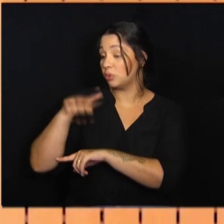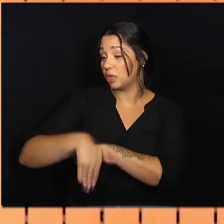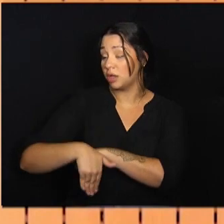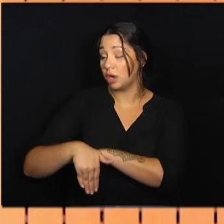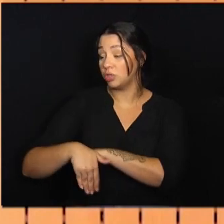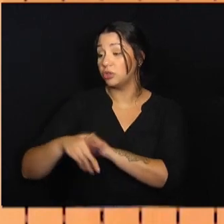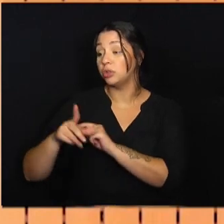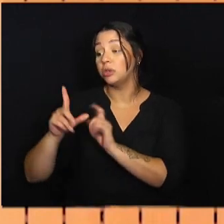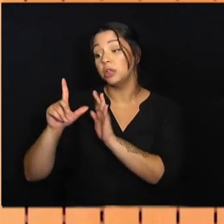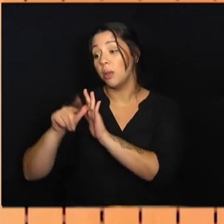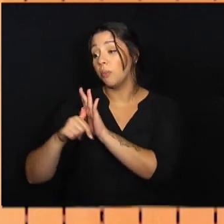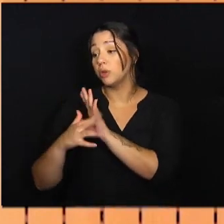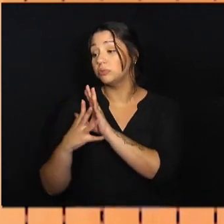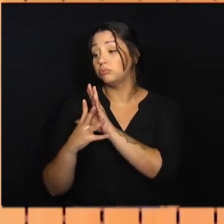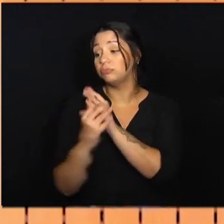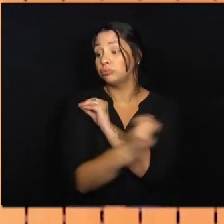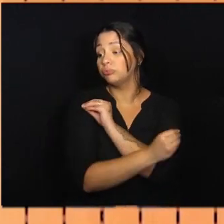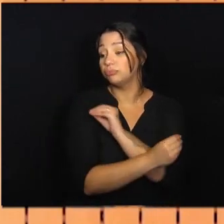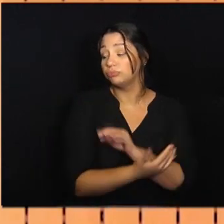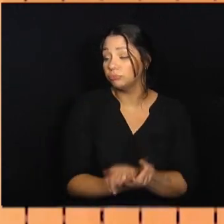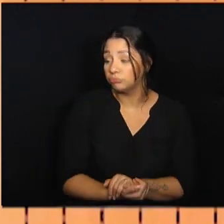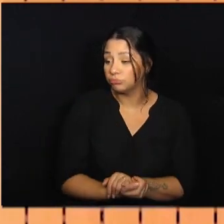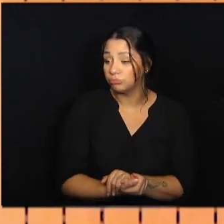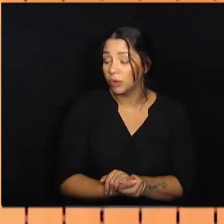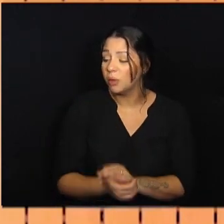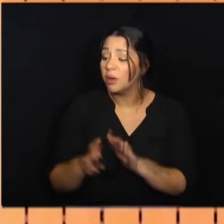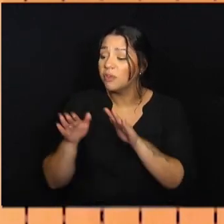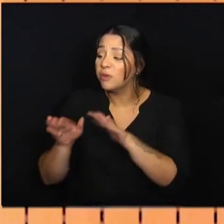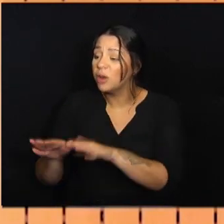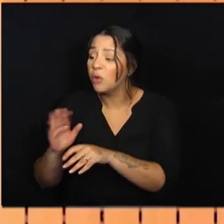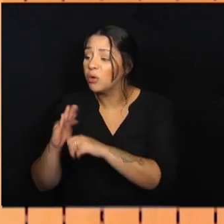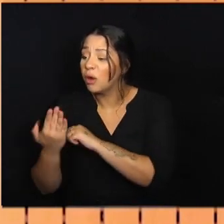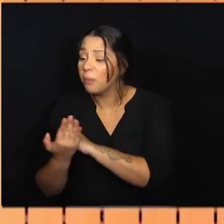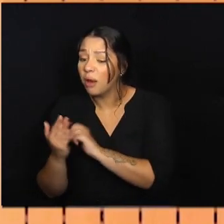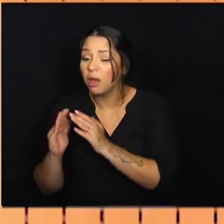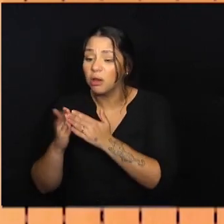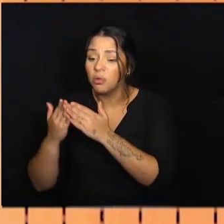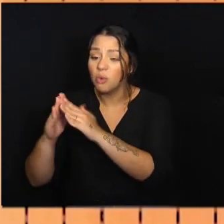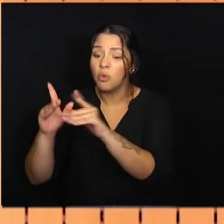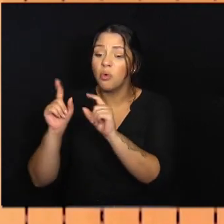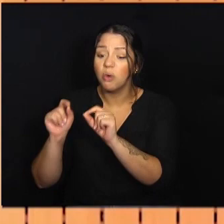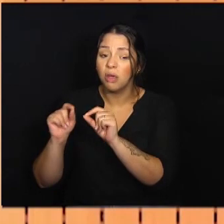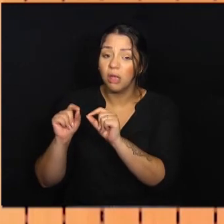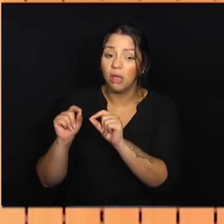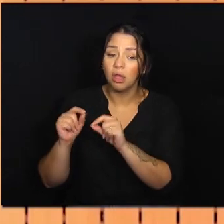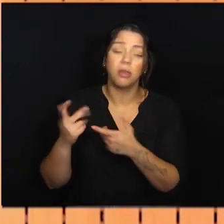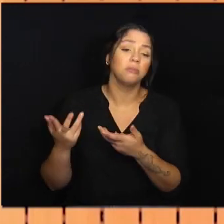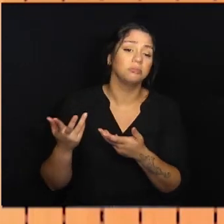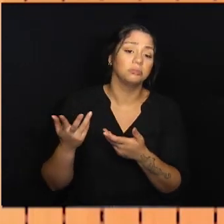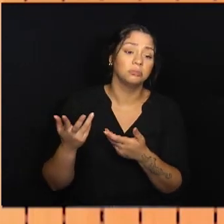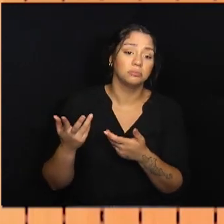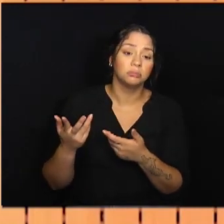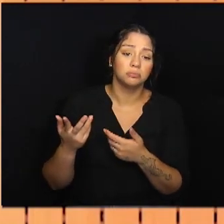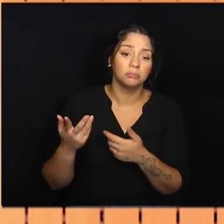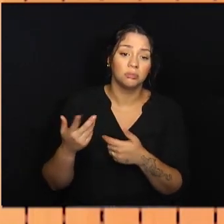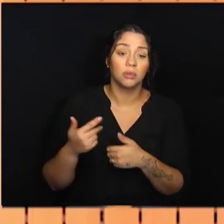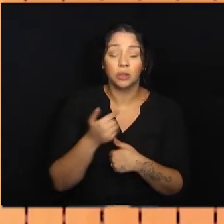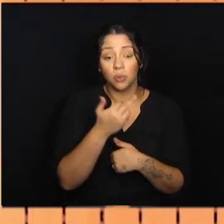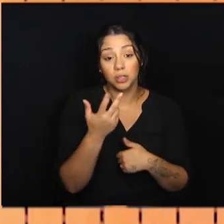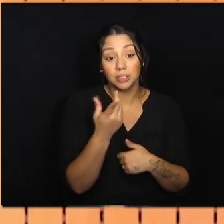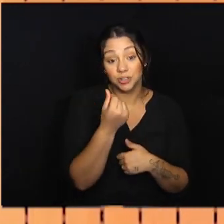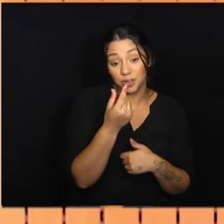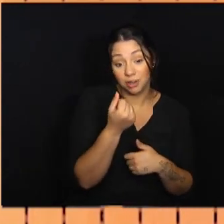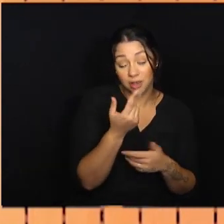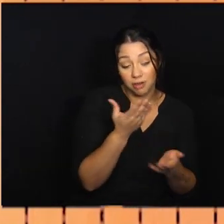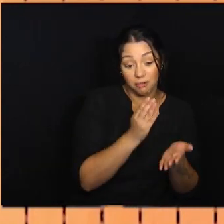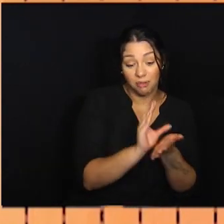vai embora, o que ficou para o bairro? Né? O recurso que ele recebeu está lá com aquele rapaz que mora